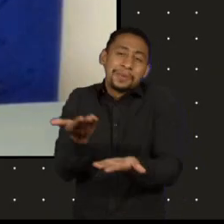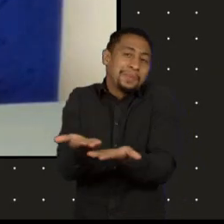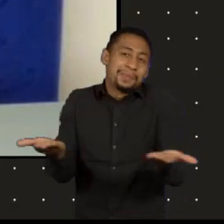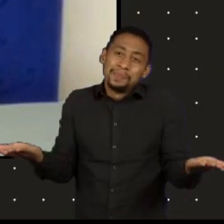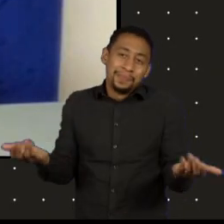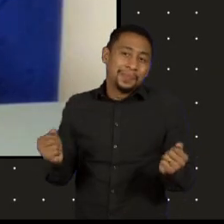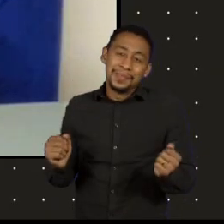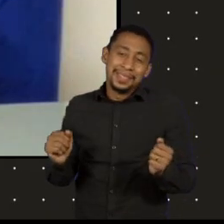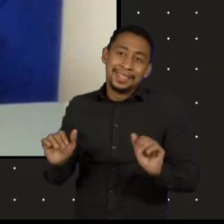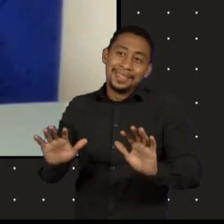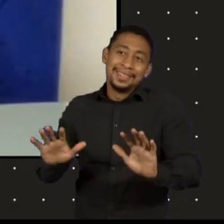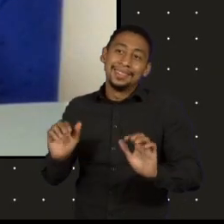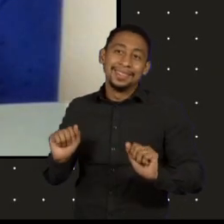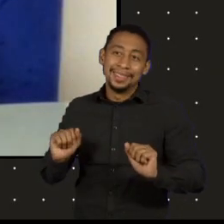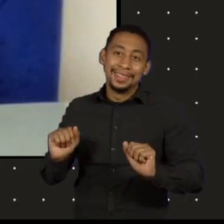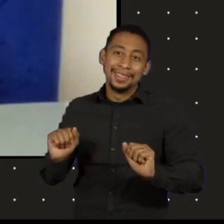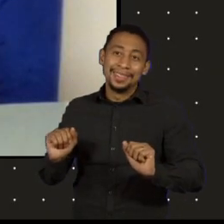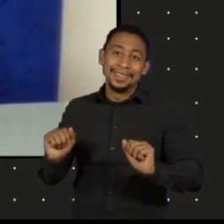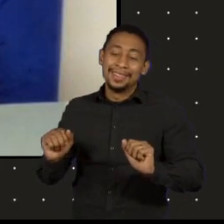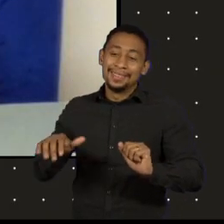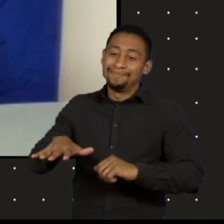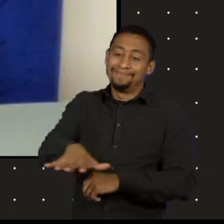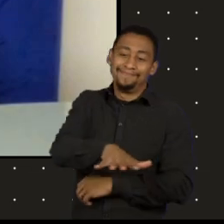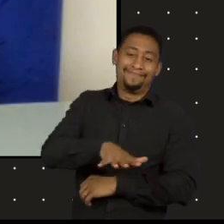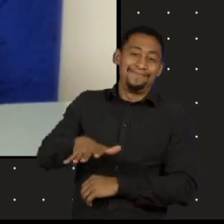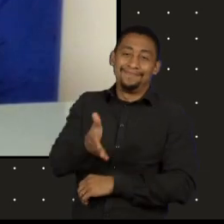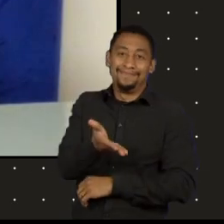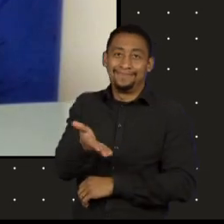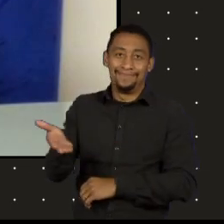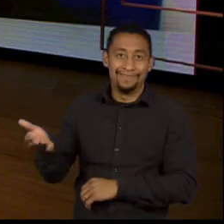de uma escola mais...